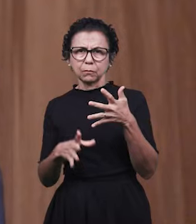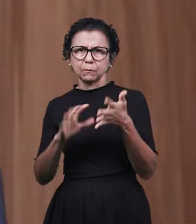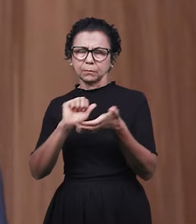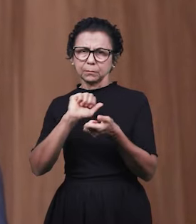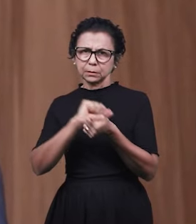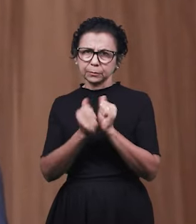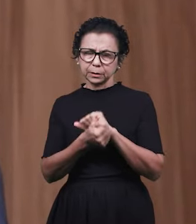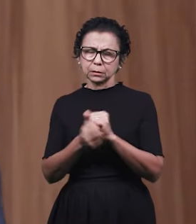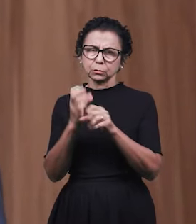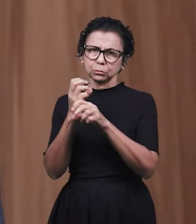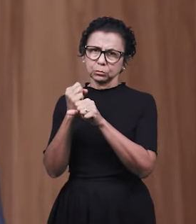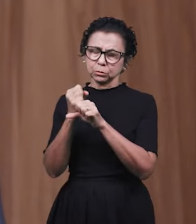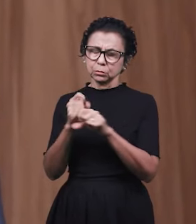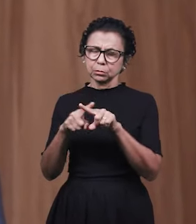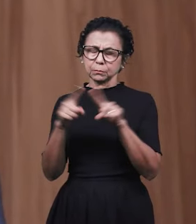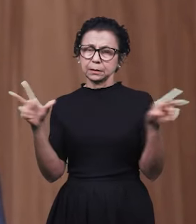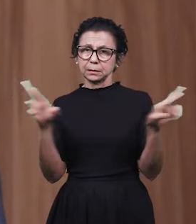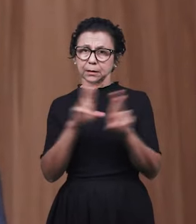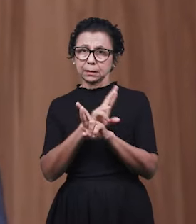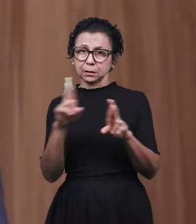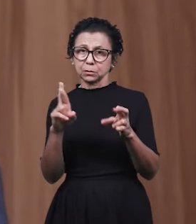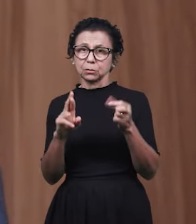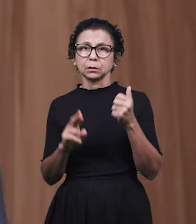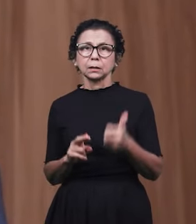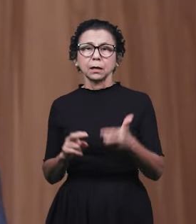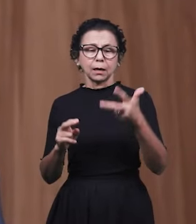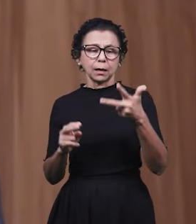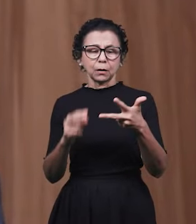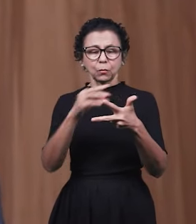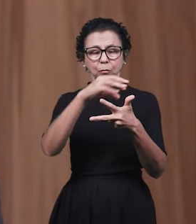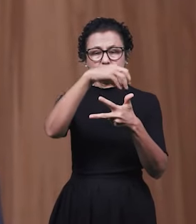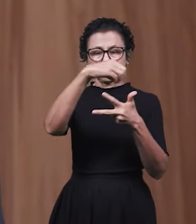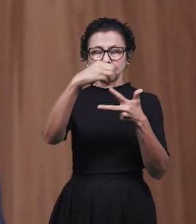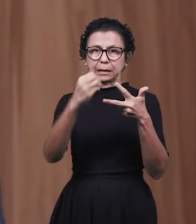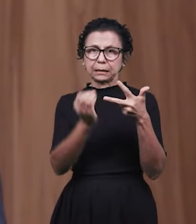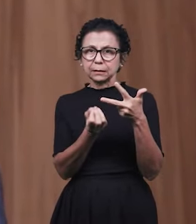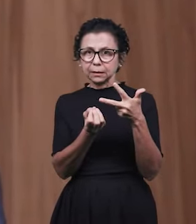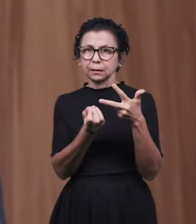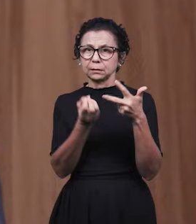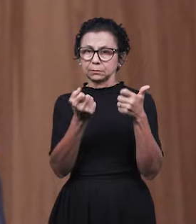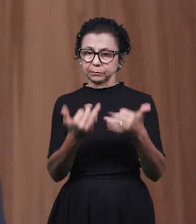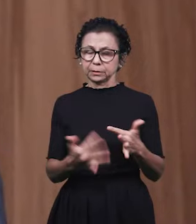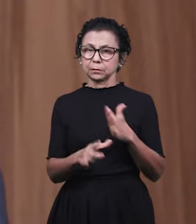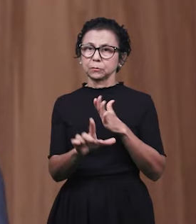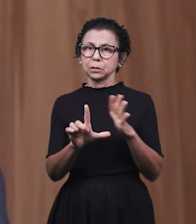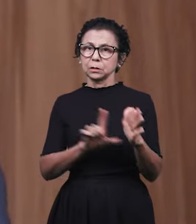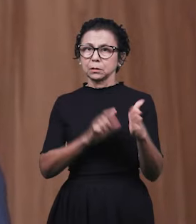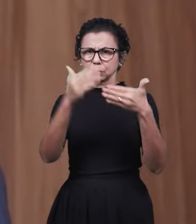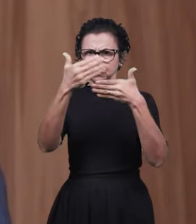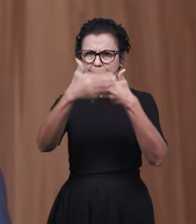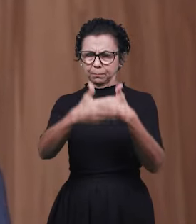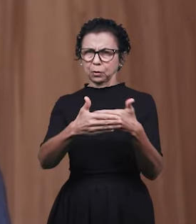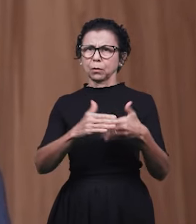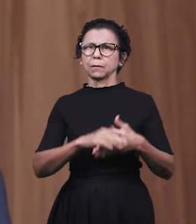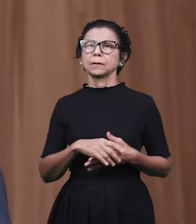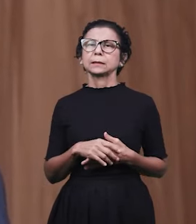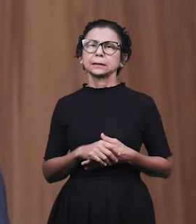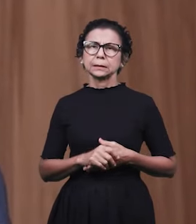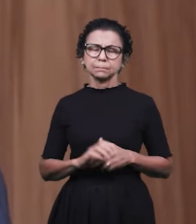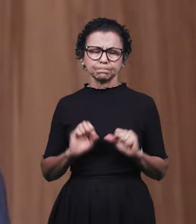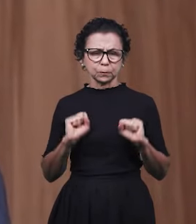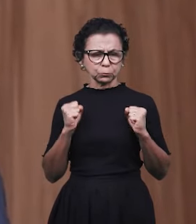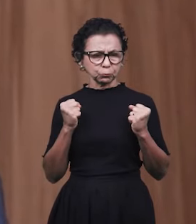Mas quando se relaciona ao Enem, o Enem é aquilo que nós já dissemos aqui no programa anterior. Ela é uma prova de resistência, ela é